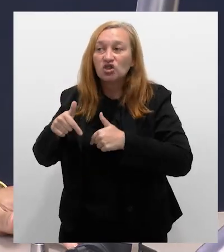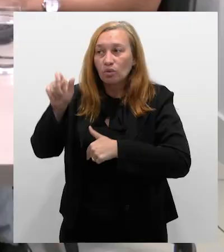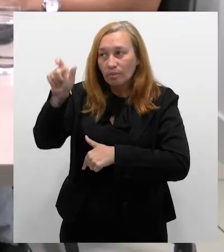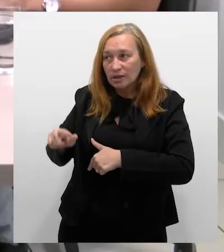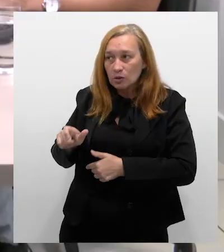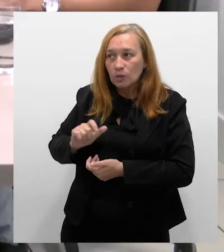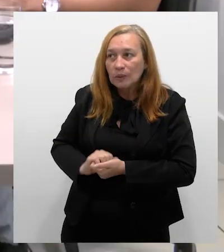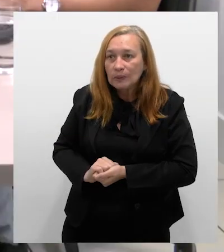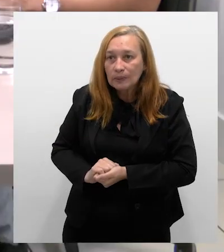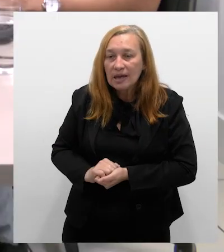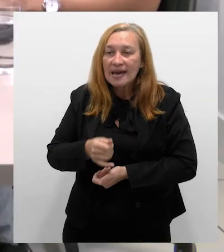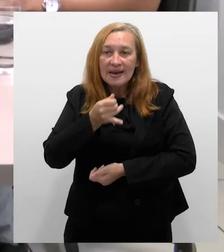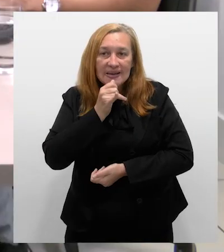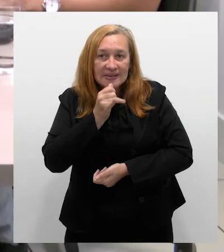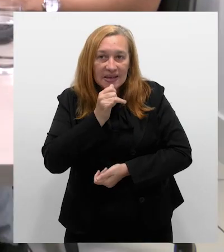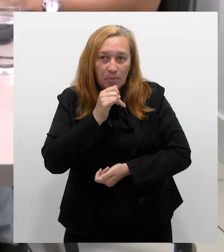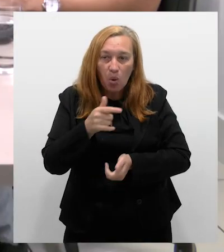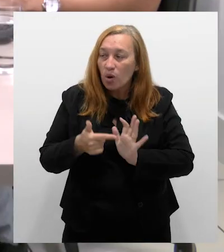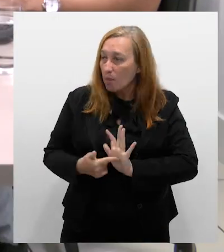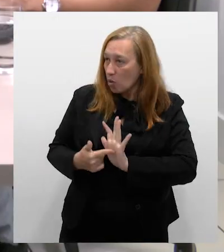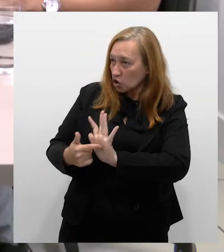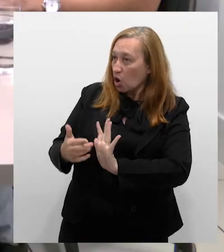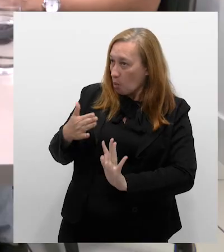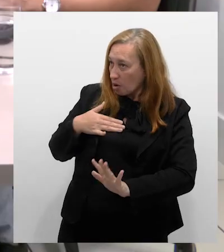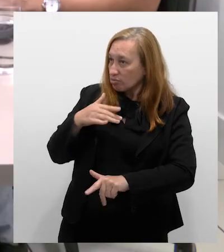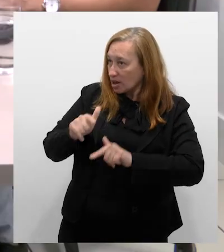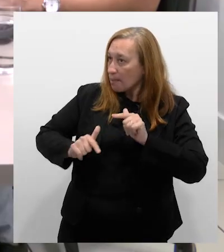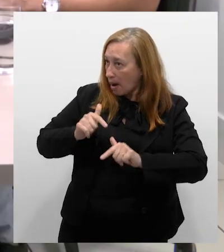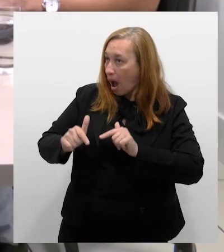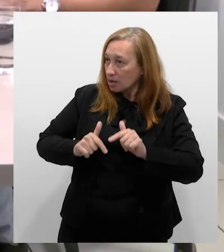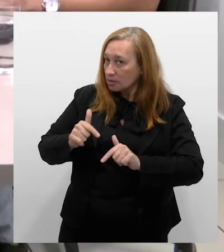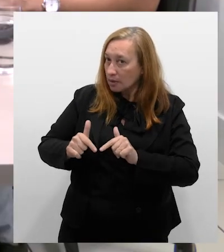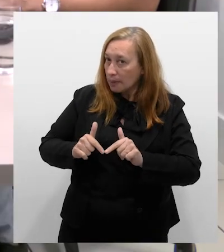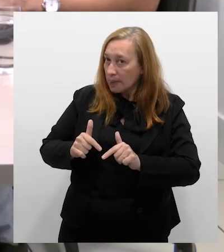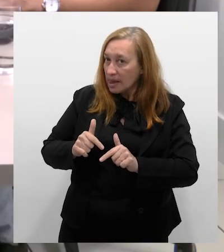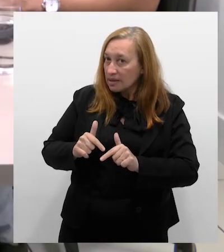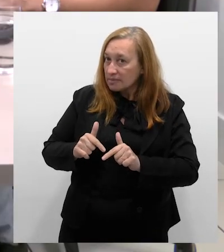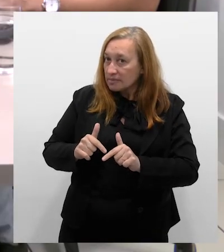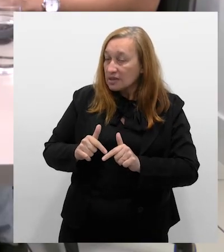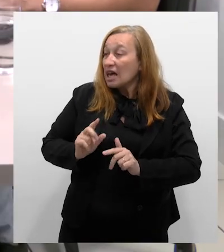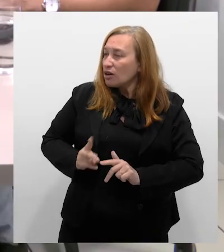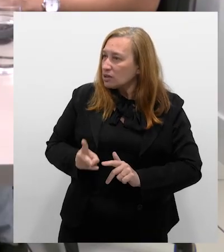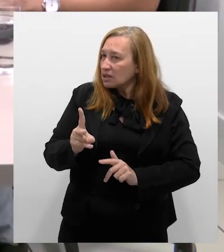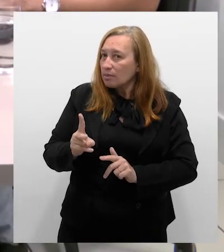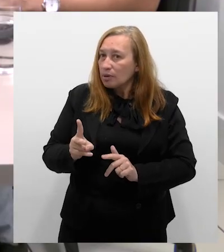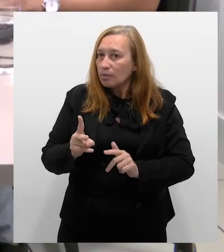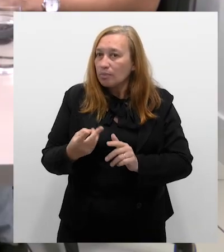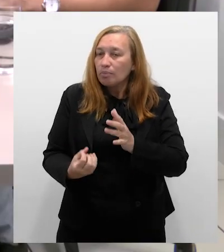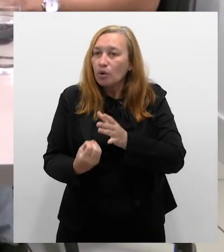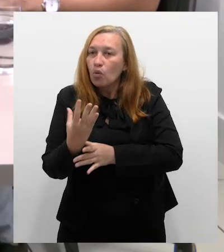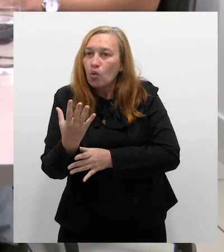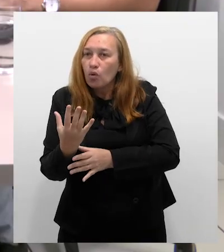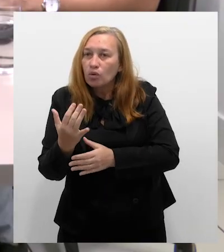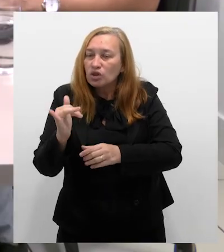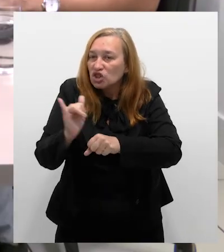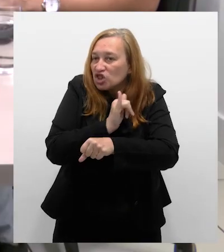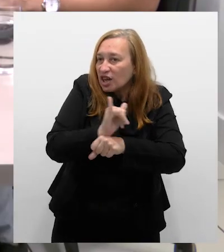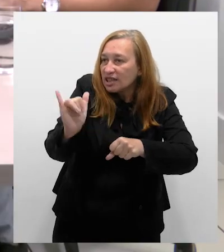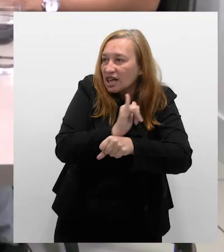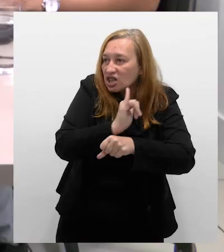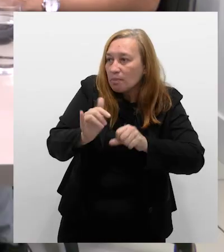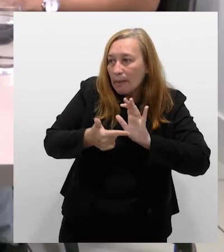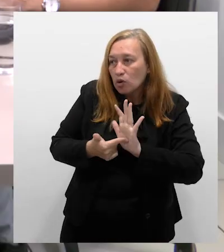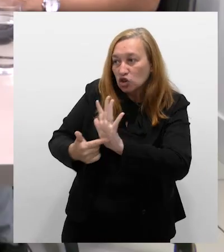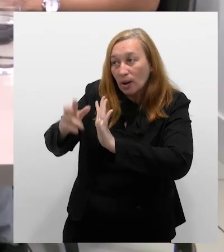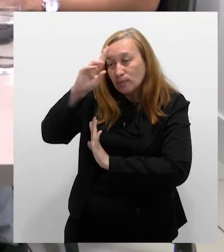lidar com essa pessoa? Por exemplo, eu ia mostrar o meu trabalho e eu sempre crio formas de